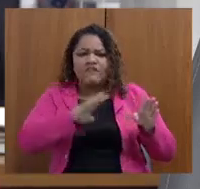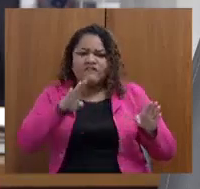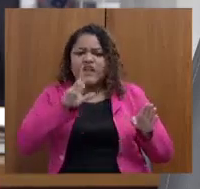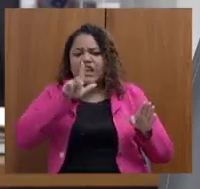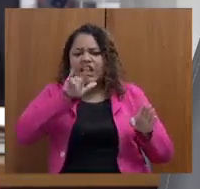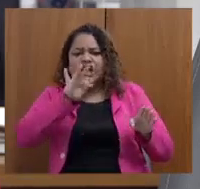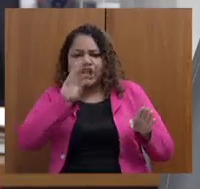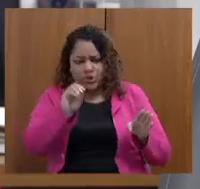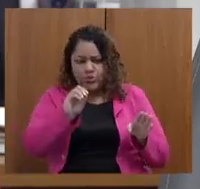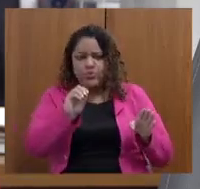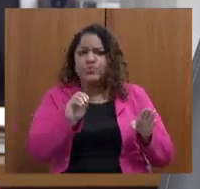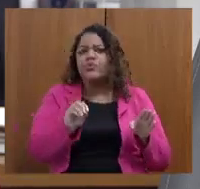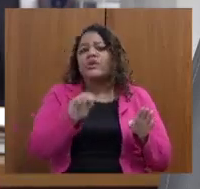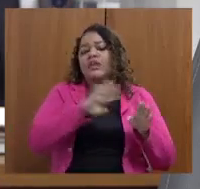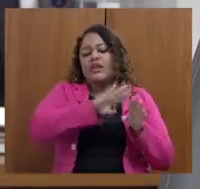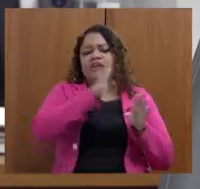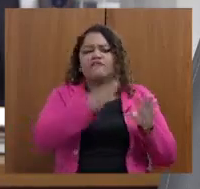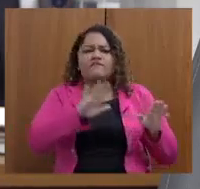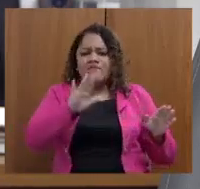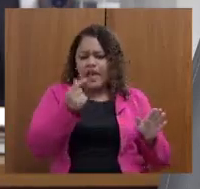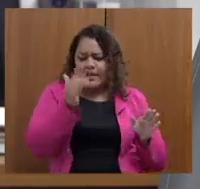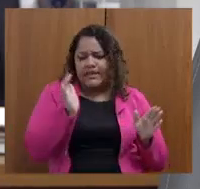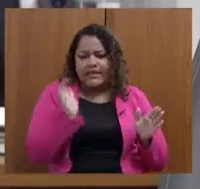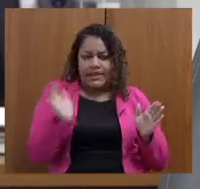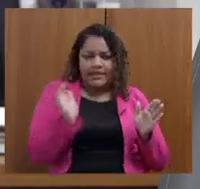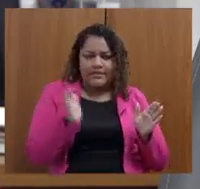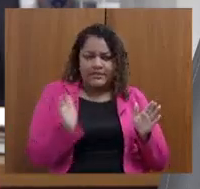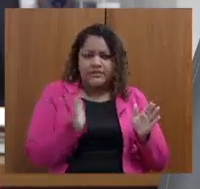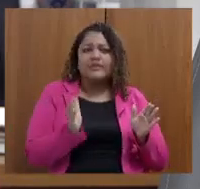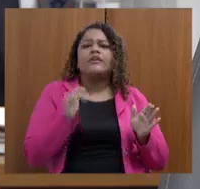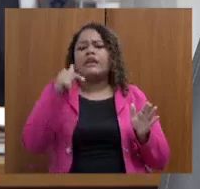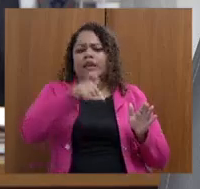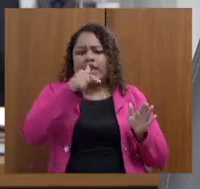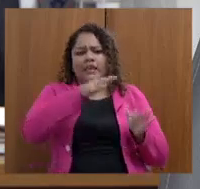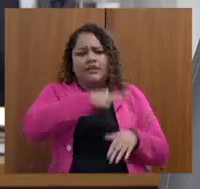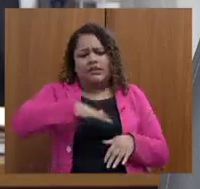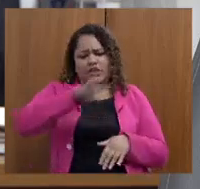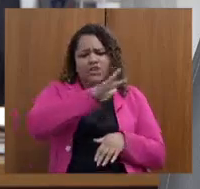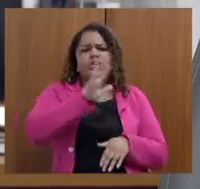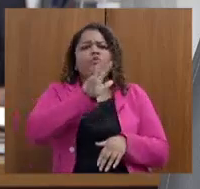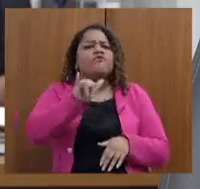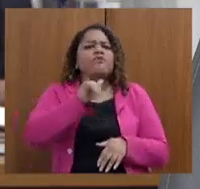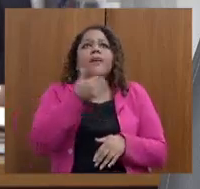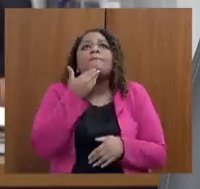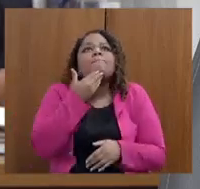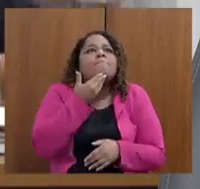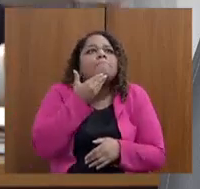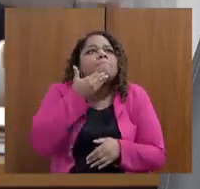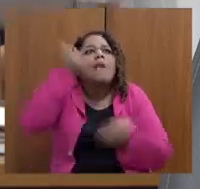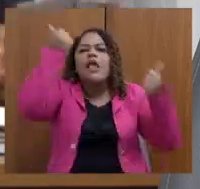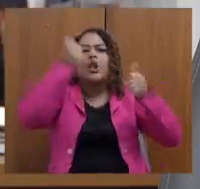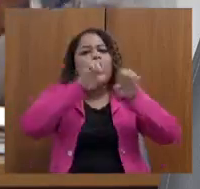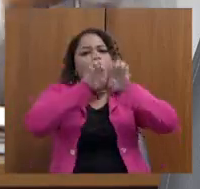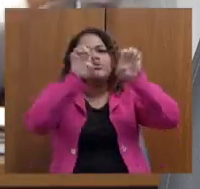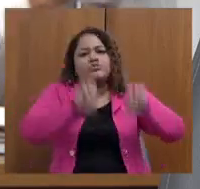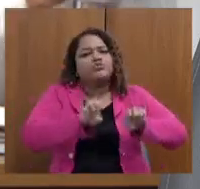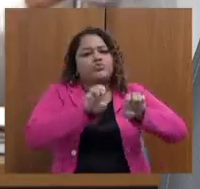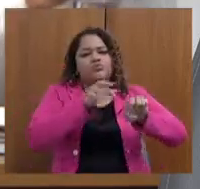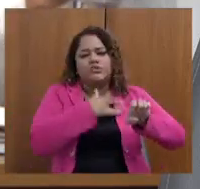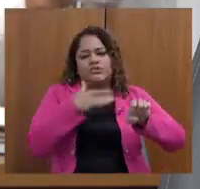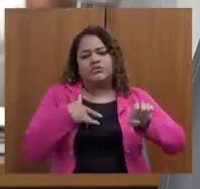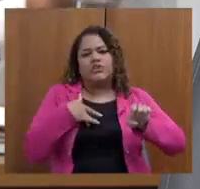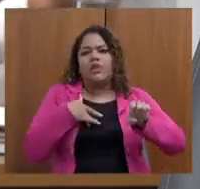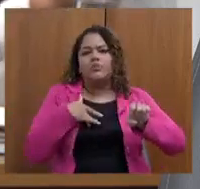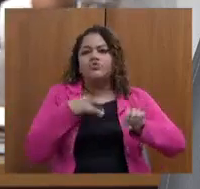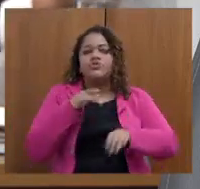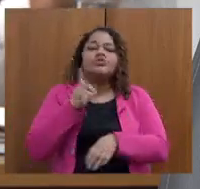esse Vale das riquezas a região terá a melhor estrutura de Saúde do Estado nada menos do que isso então